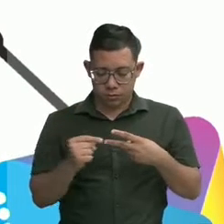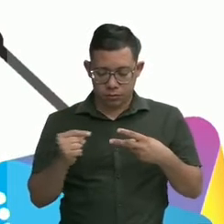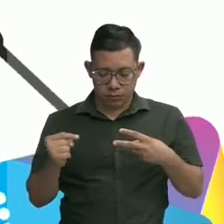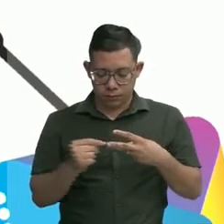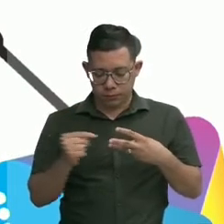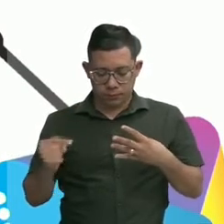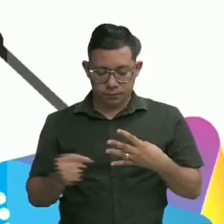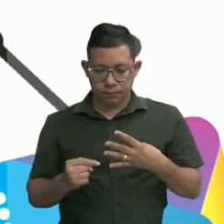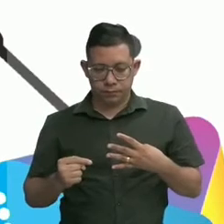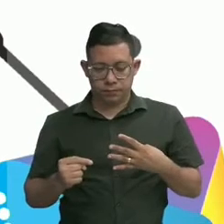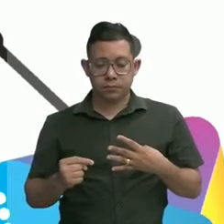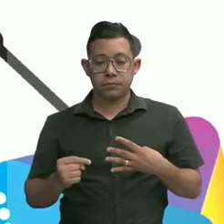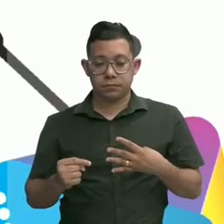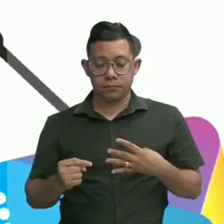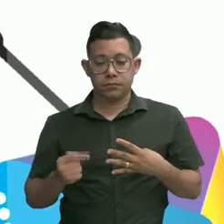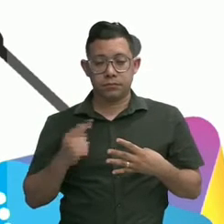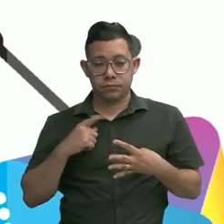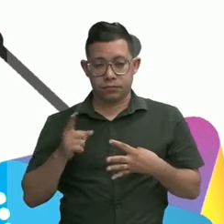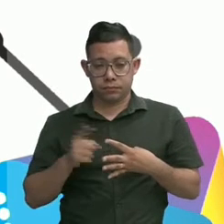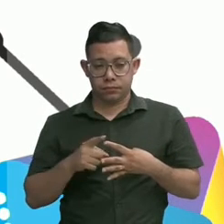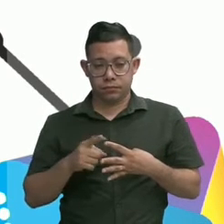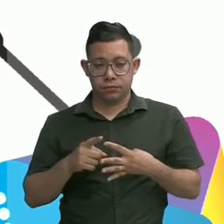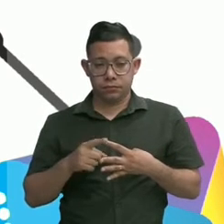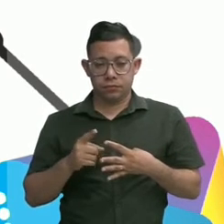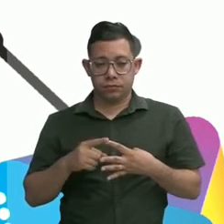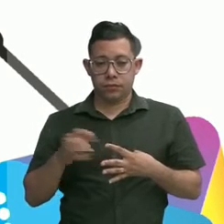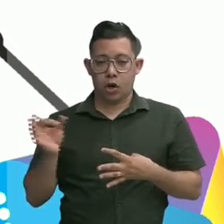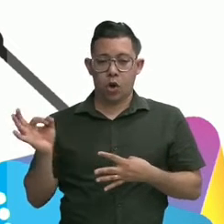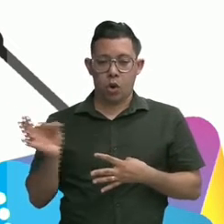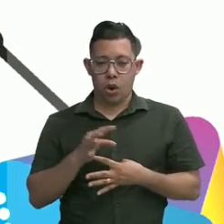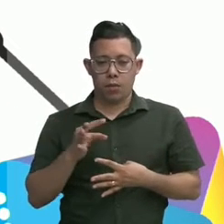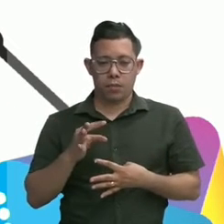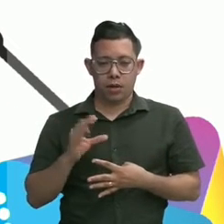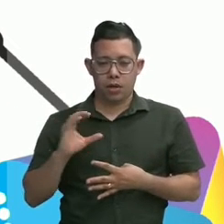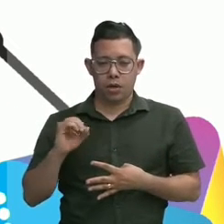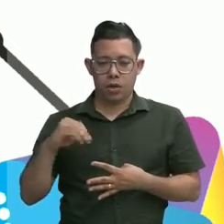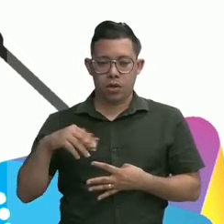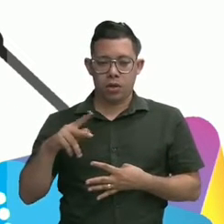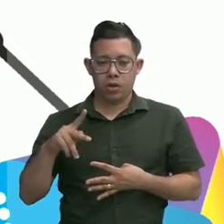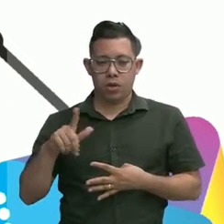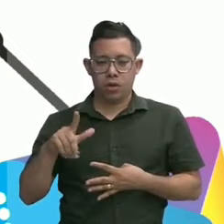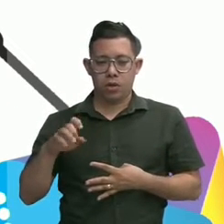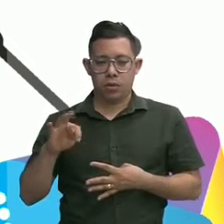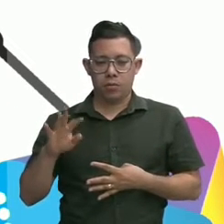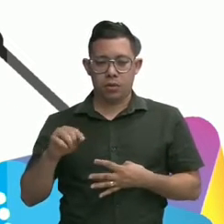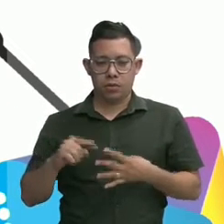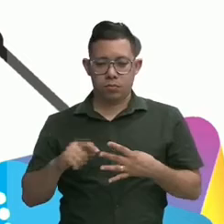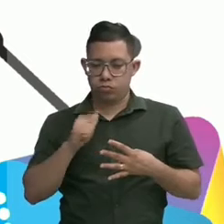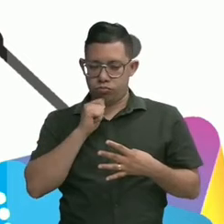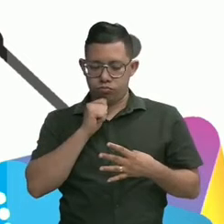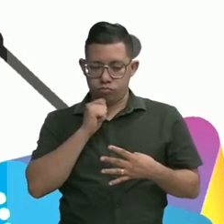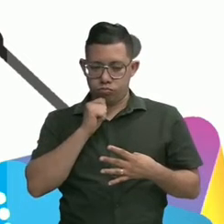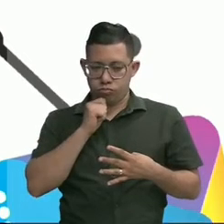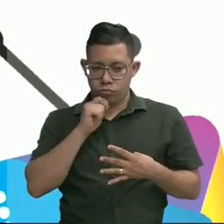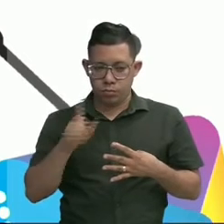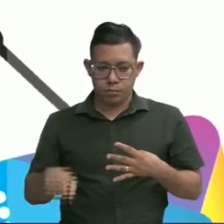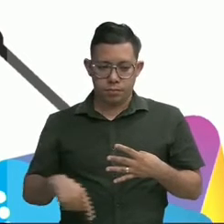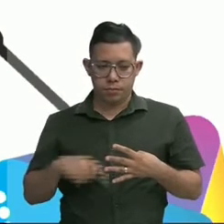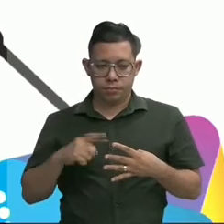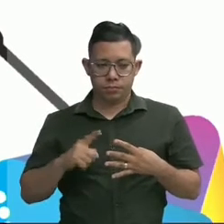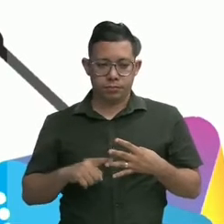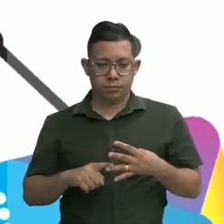a gente pode perceber então que eu temos uma equação completa e no dois a mãe completa faltando cê